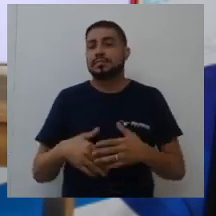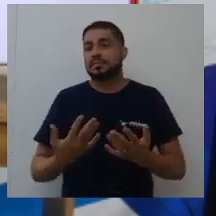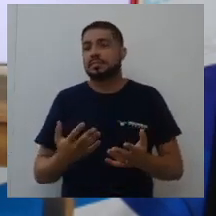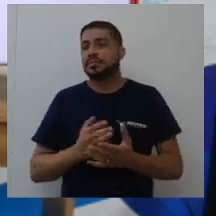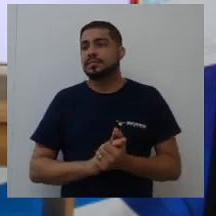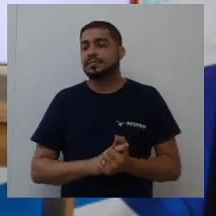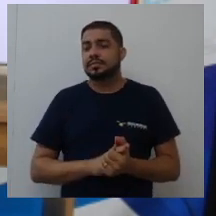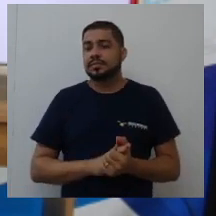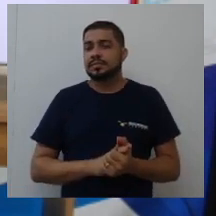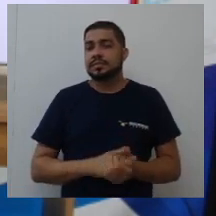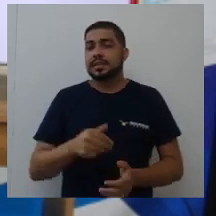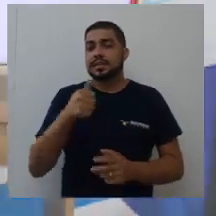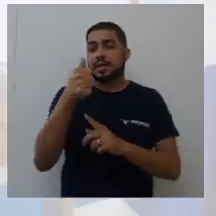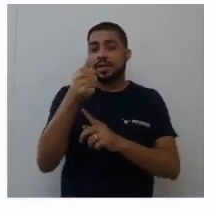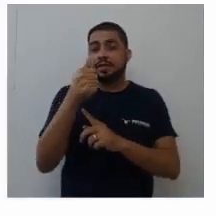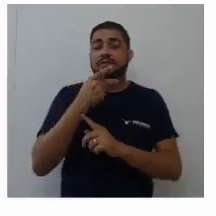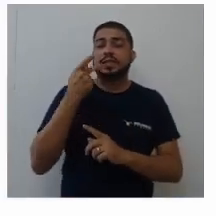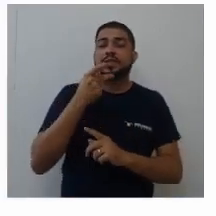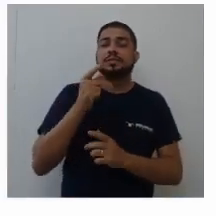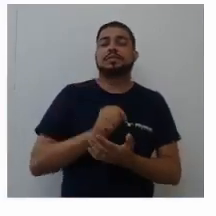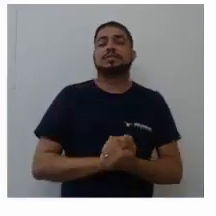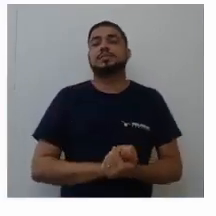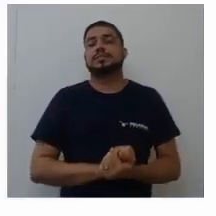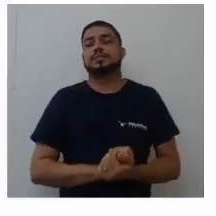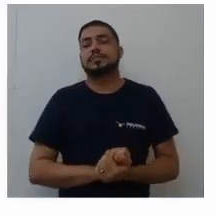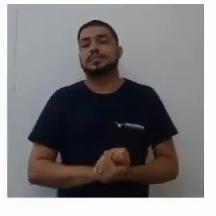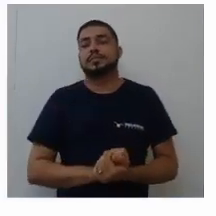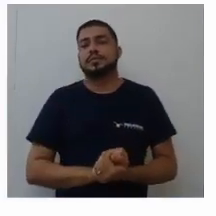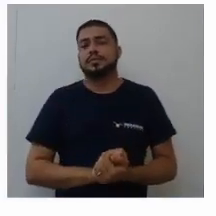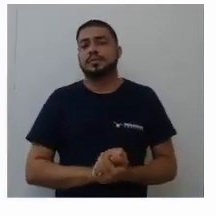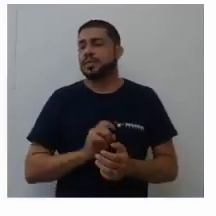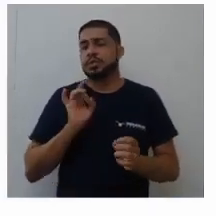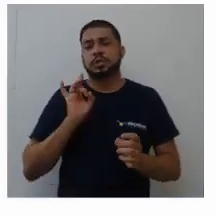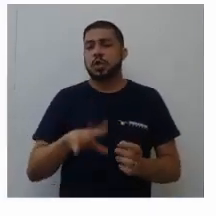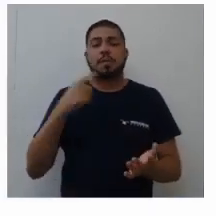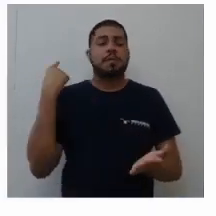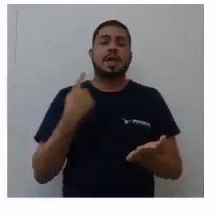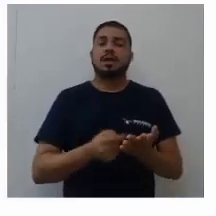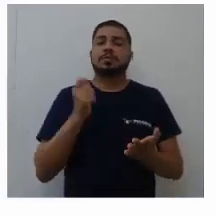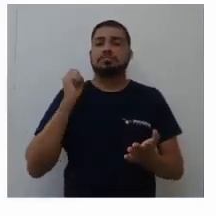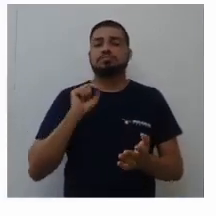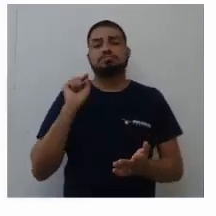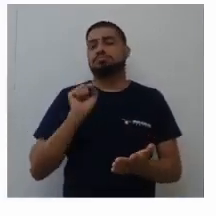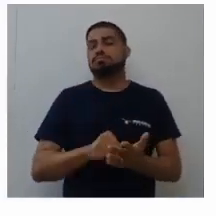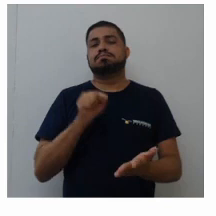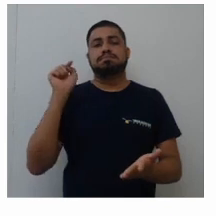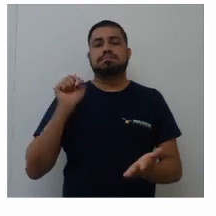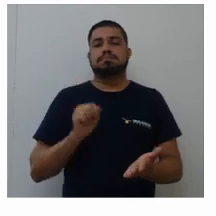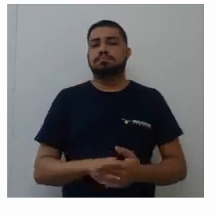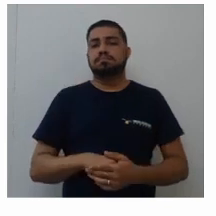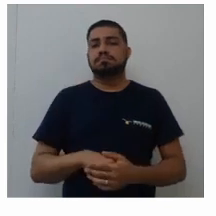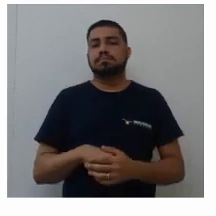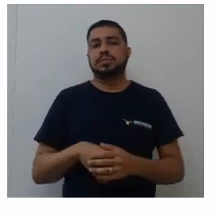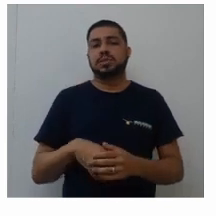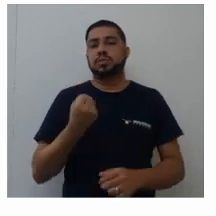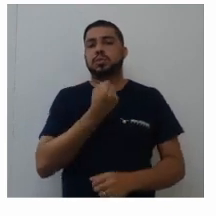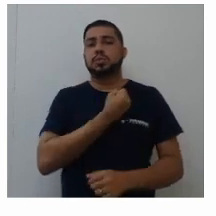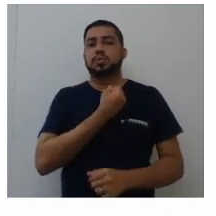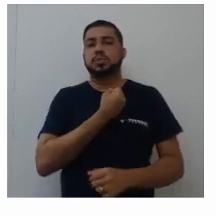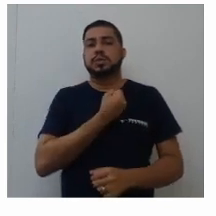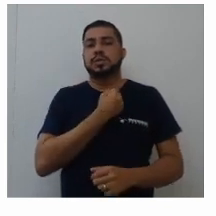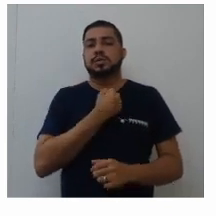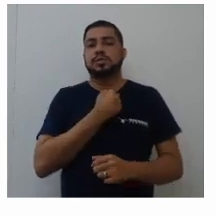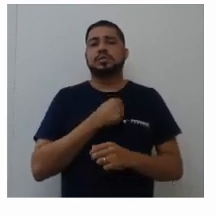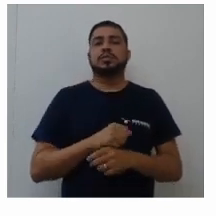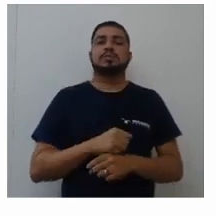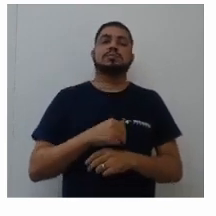Então, a alternativa A dizia assim: basta marcar um ponto sobre o número